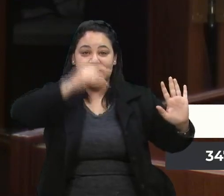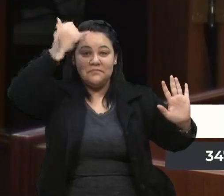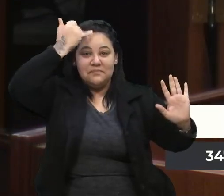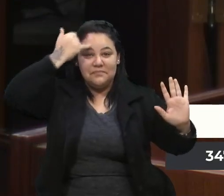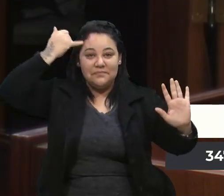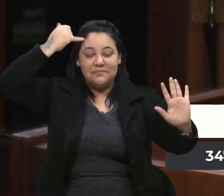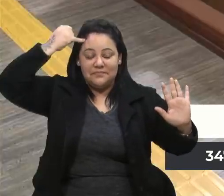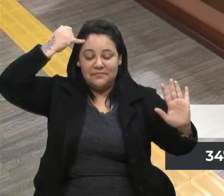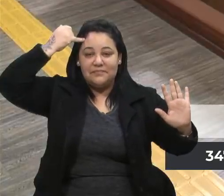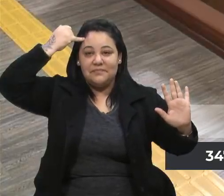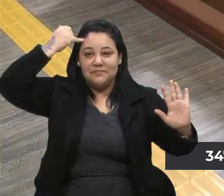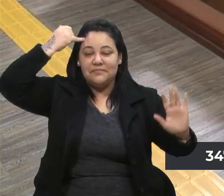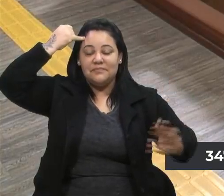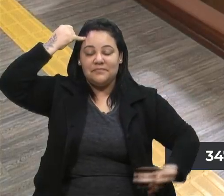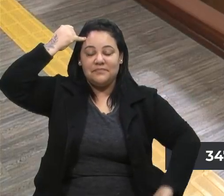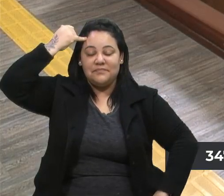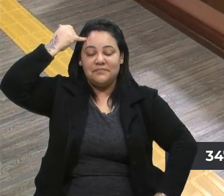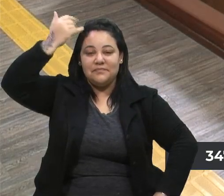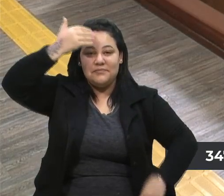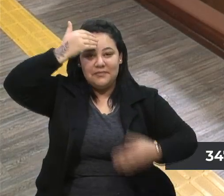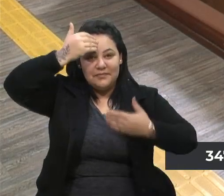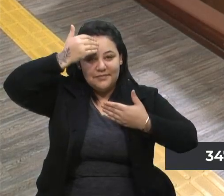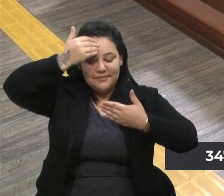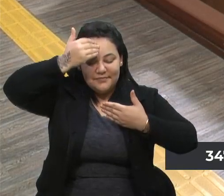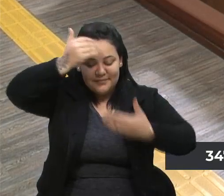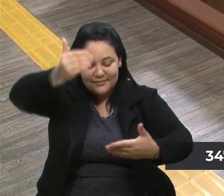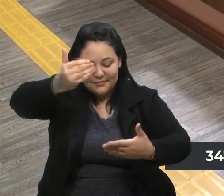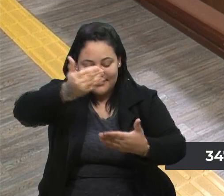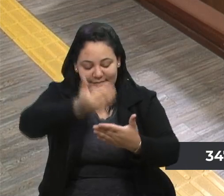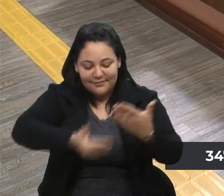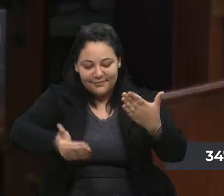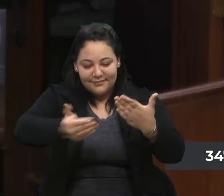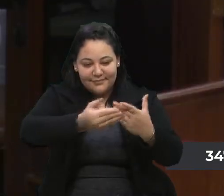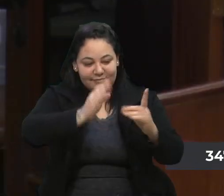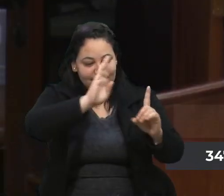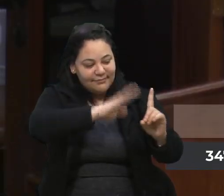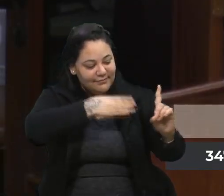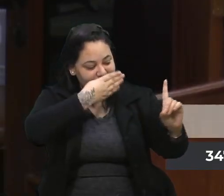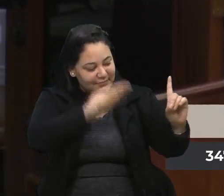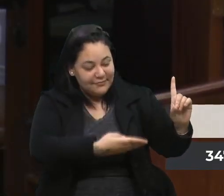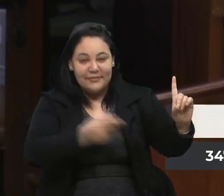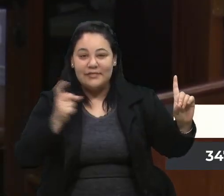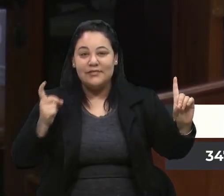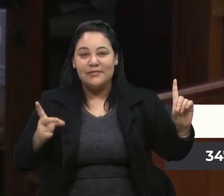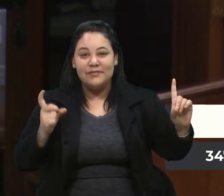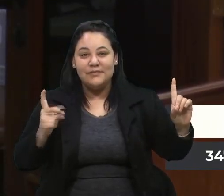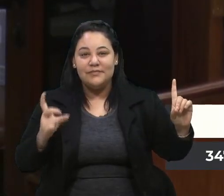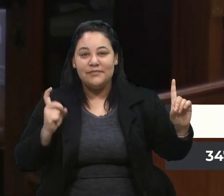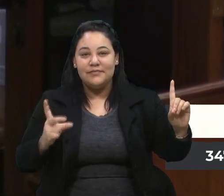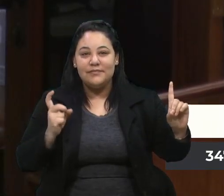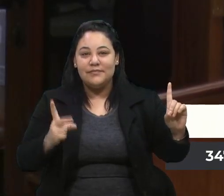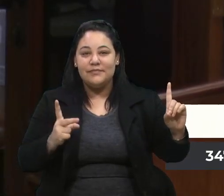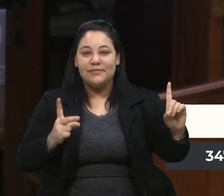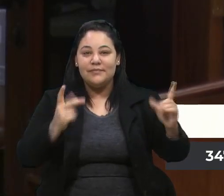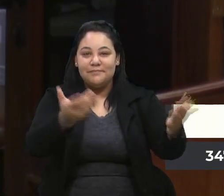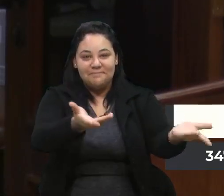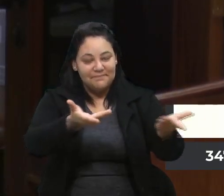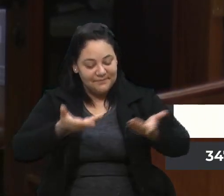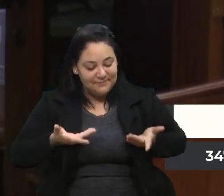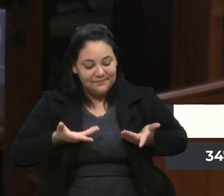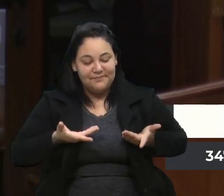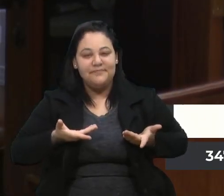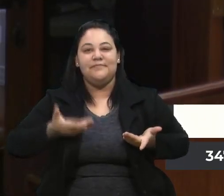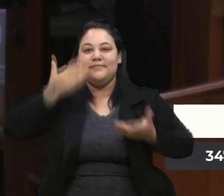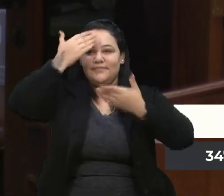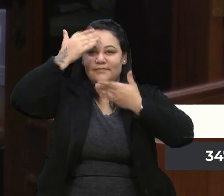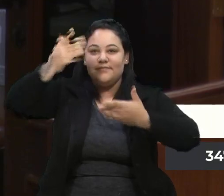Zé D'Ambrosio, agradecer toda a homenagem aqui que o 12 está recebendo, agradecer a vereadora Marisol,